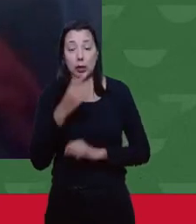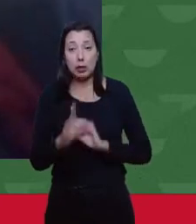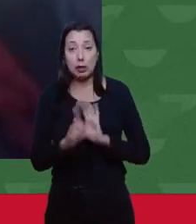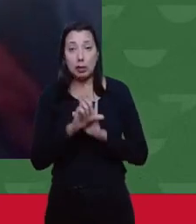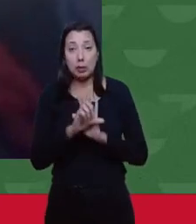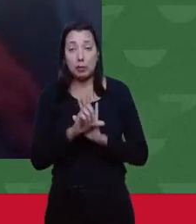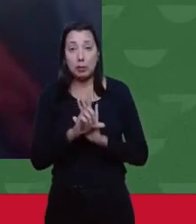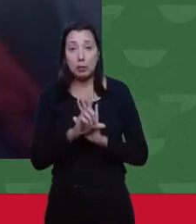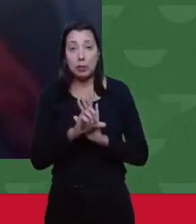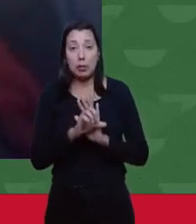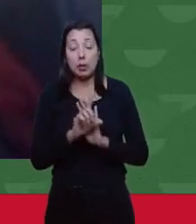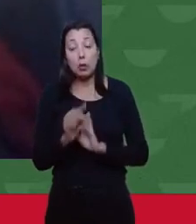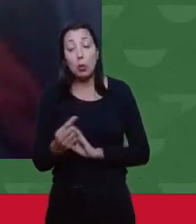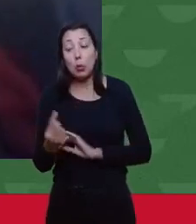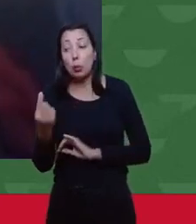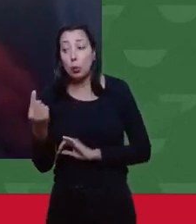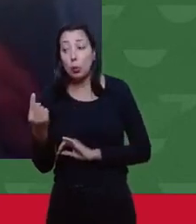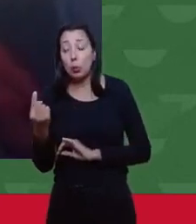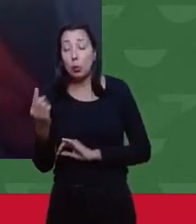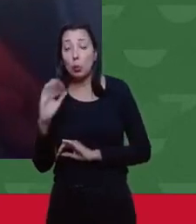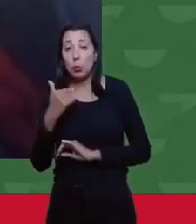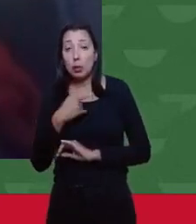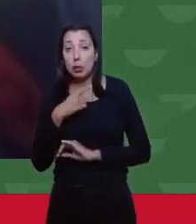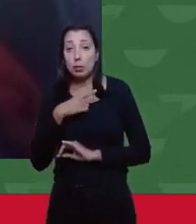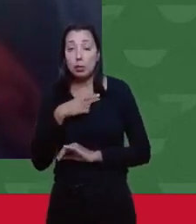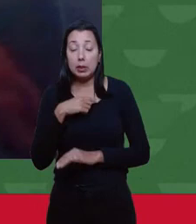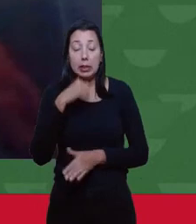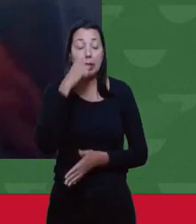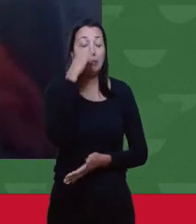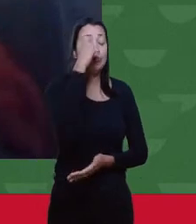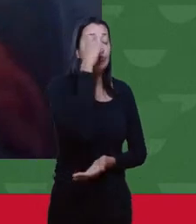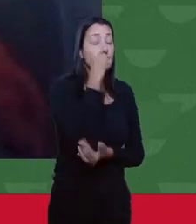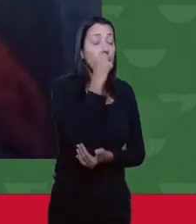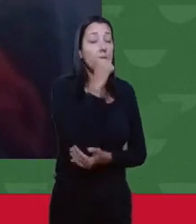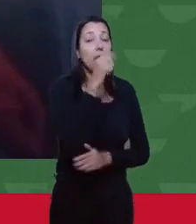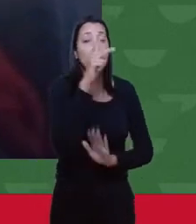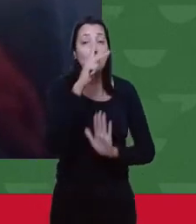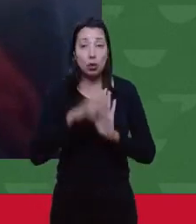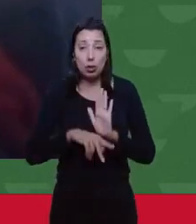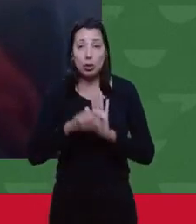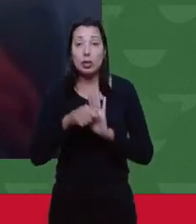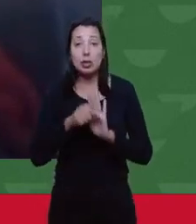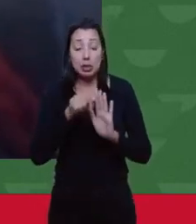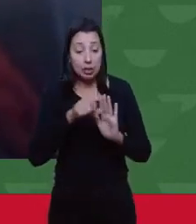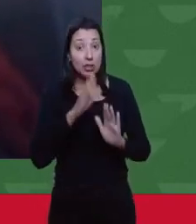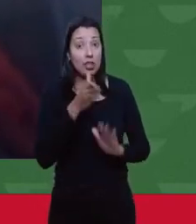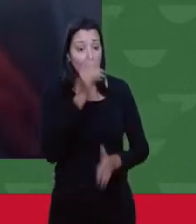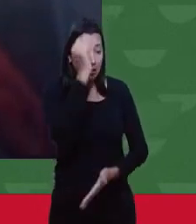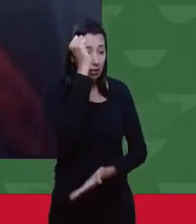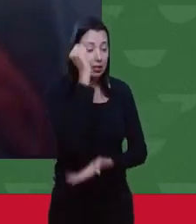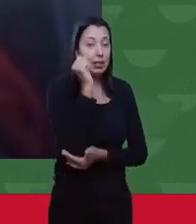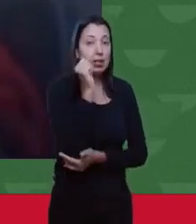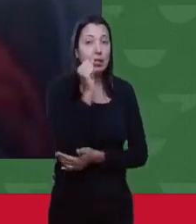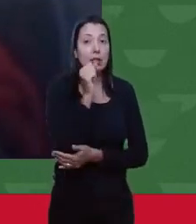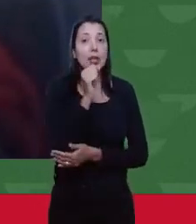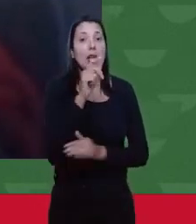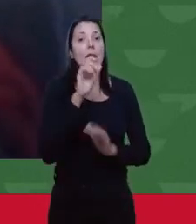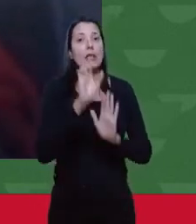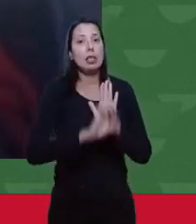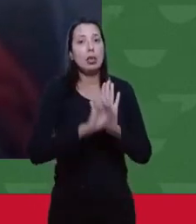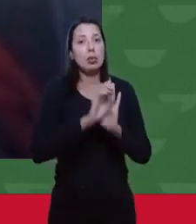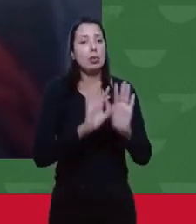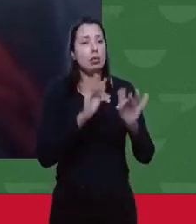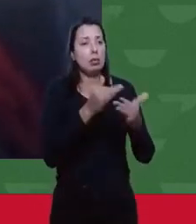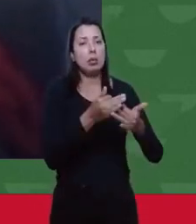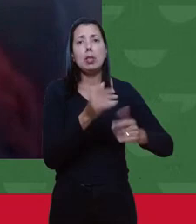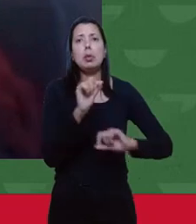legislativa. De um lado, nós temos que resistir a projetos, como resistimos ao Estatuto da Família,